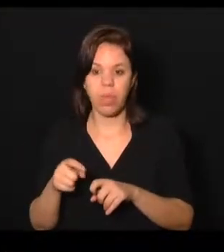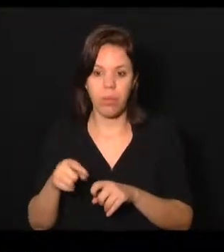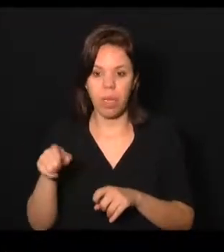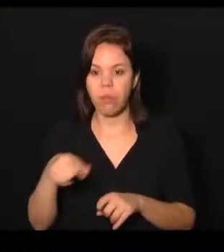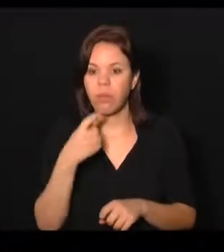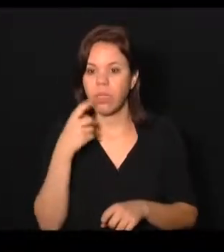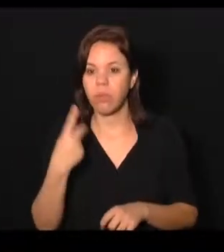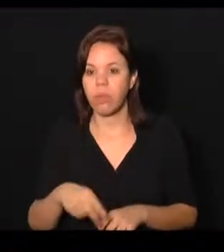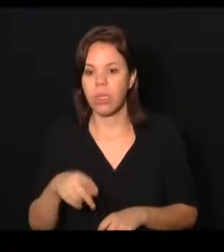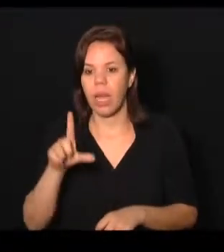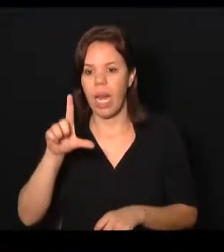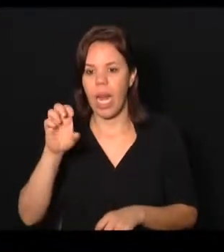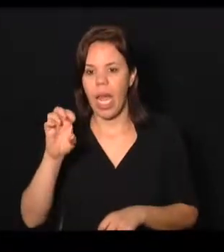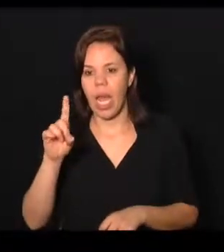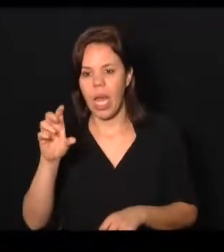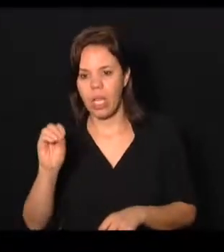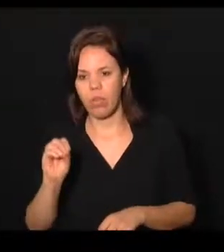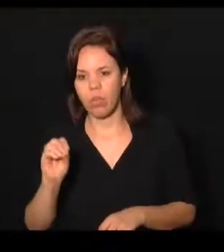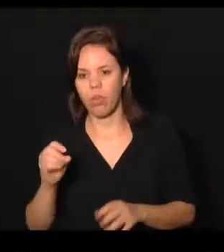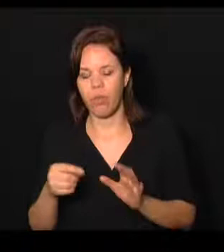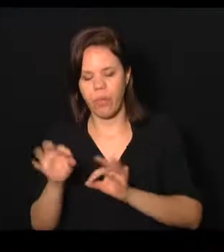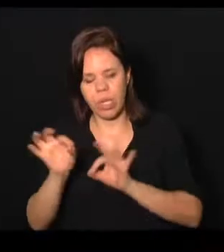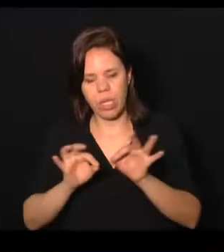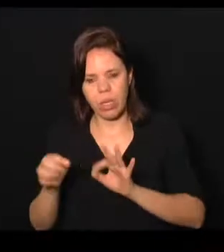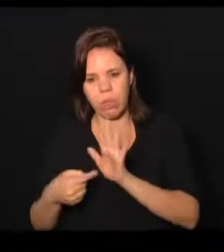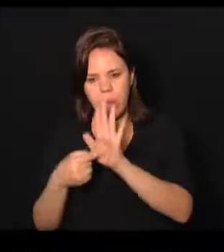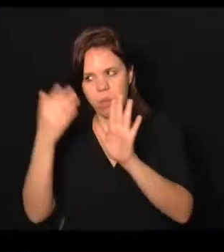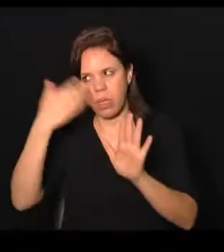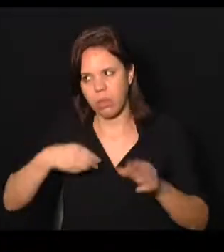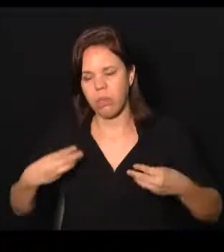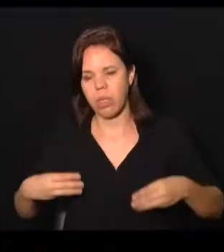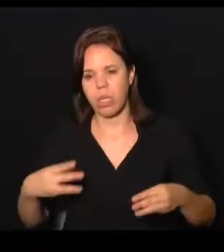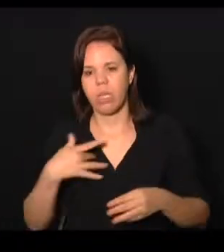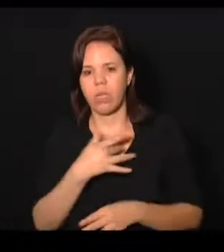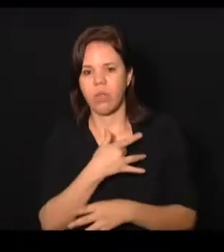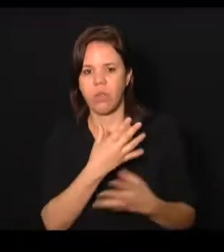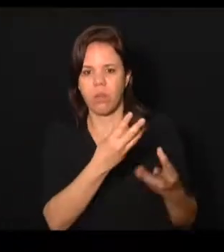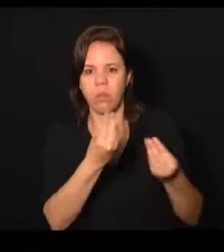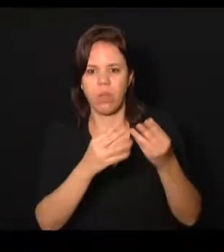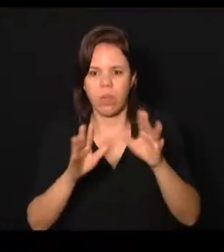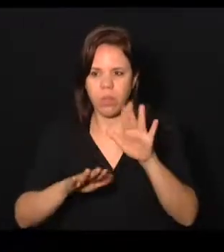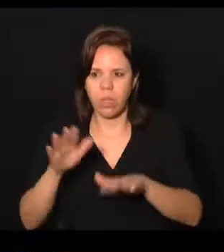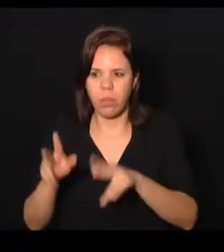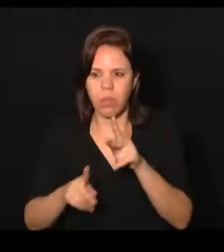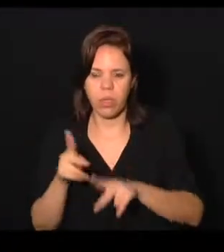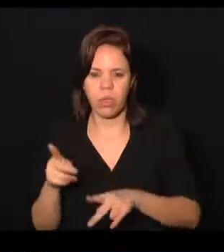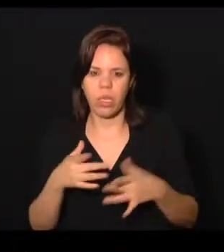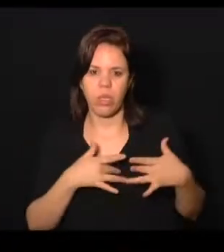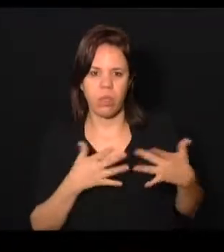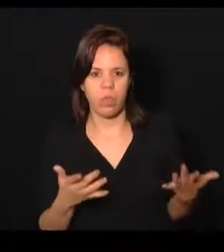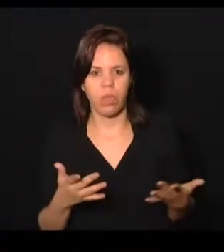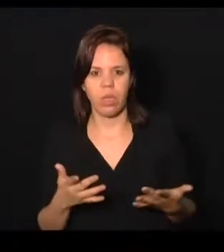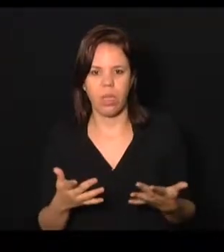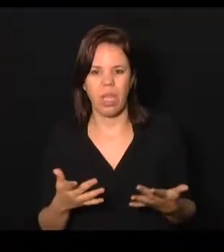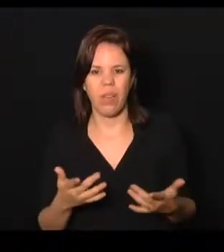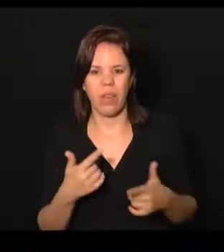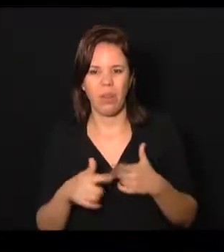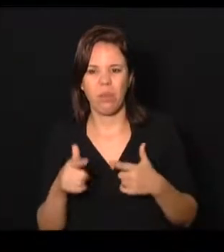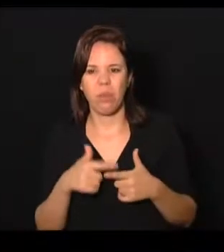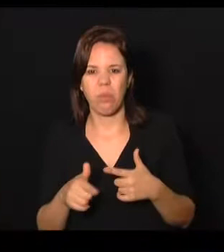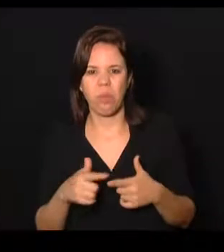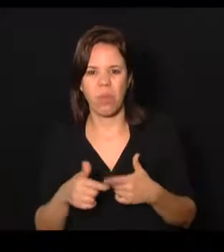ele fez um trabalho e apresentou ao Ministério da Saúde, mostrando que muitas vezes a pessoa que ia doar estava mais anêmica do que ia